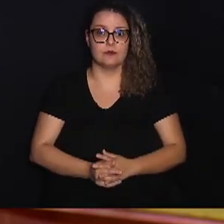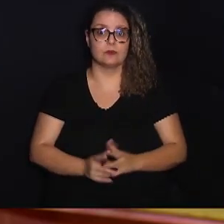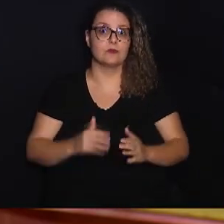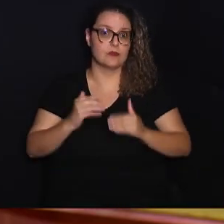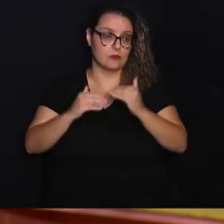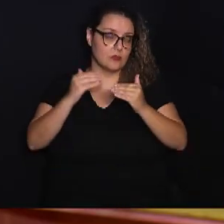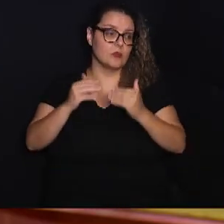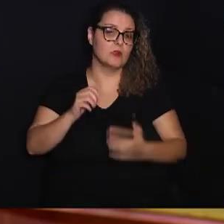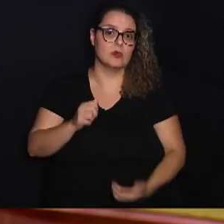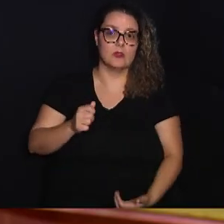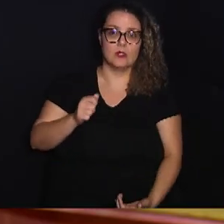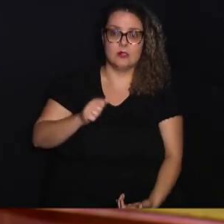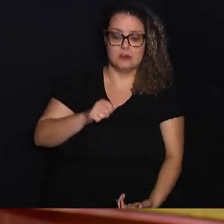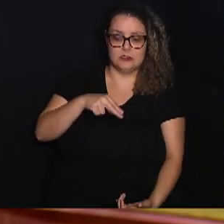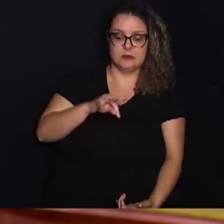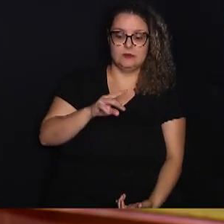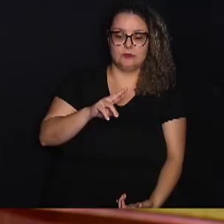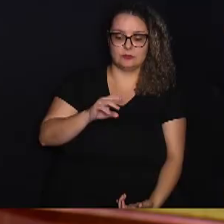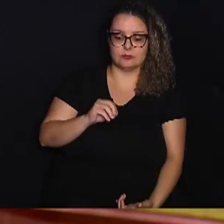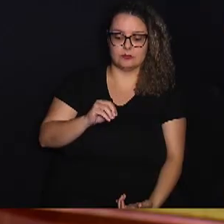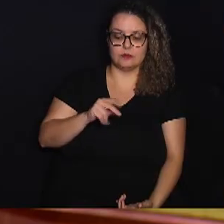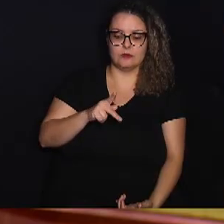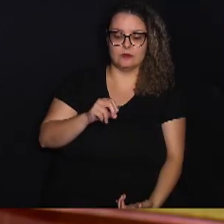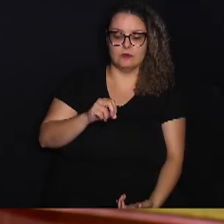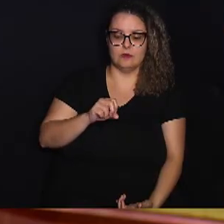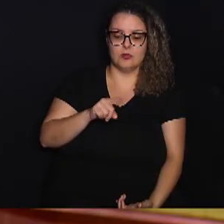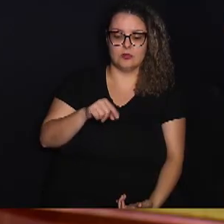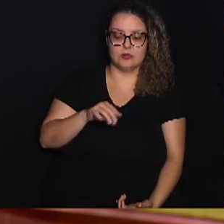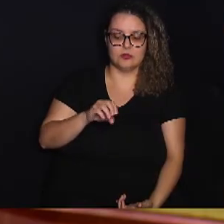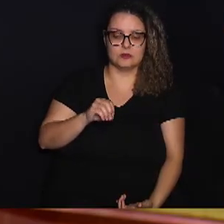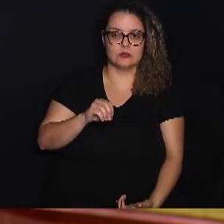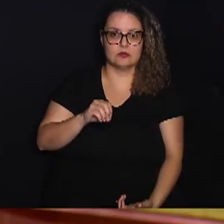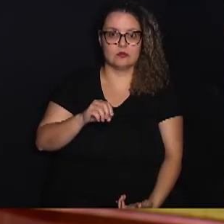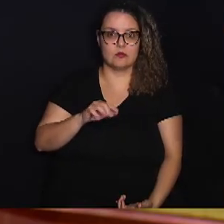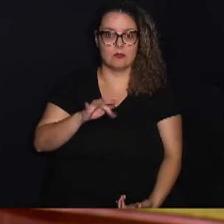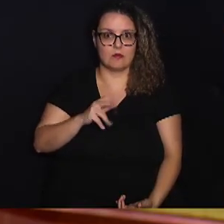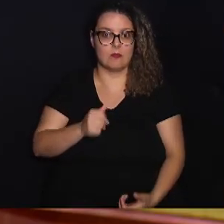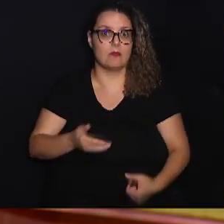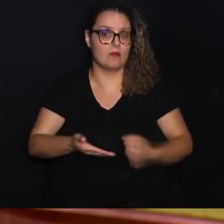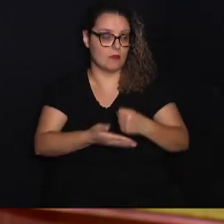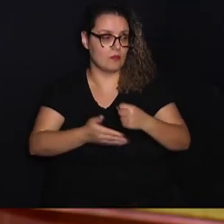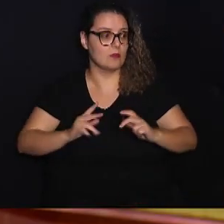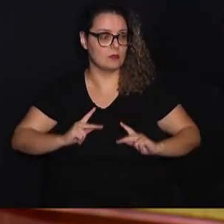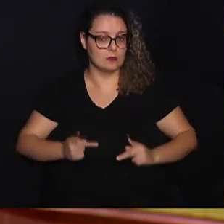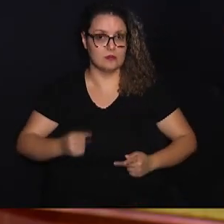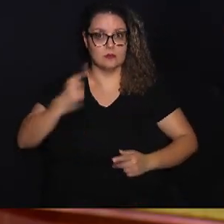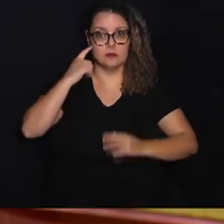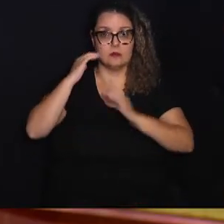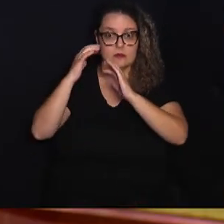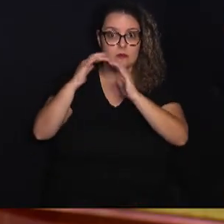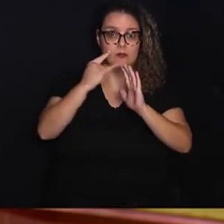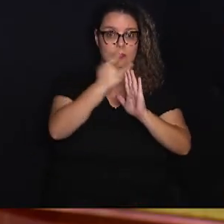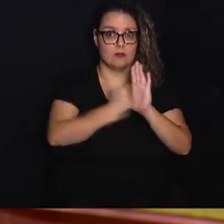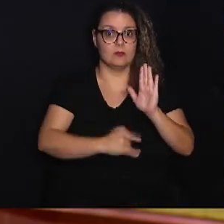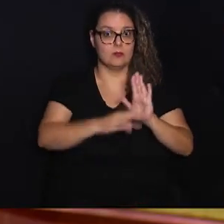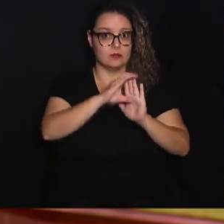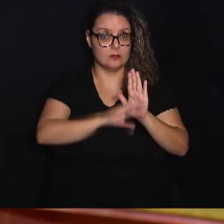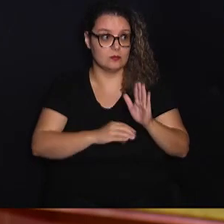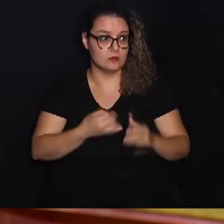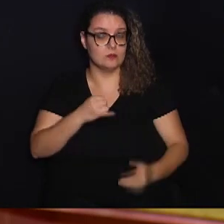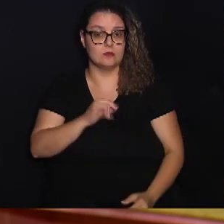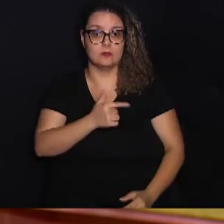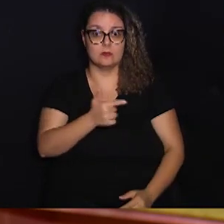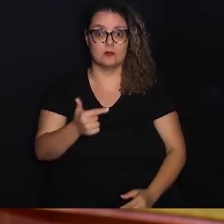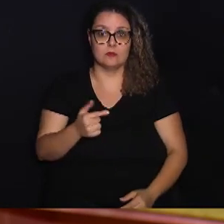desenvolveu a antroposofia, porque ela é fundamentada no homem. Então a gente pensa num currículo, como que a gente vai pensar num currículo se a gente não levar